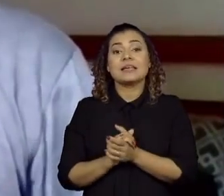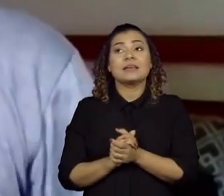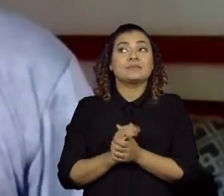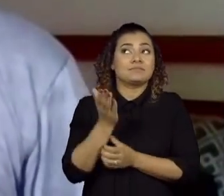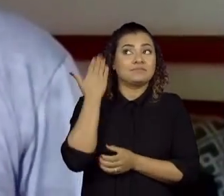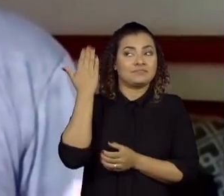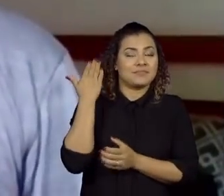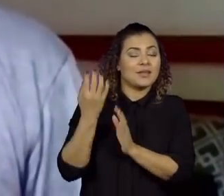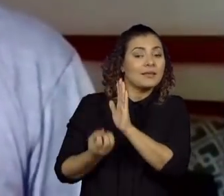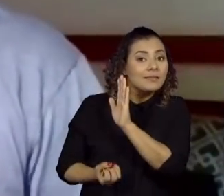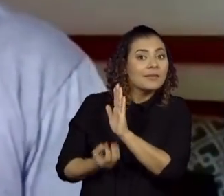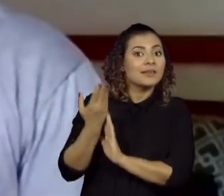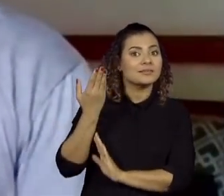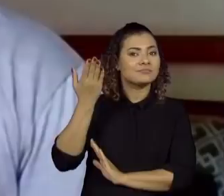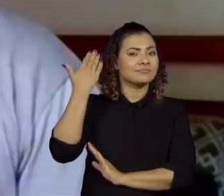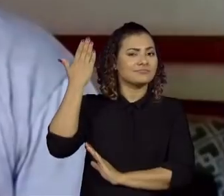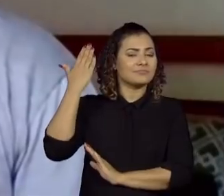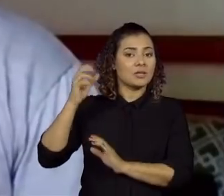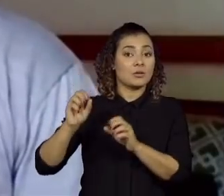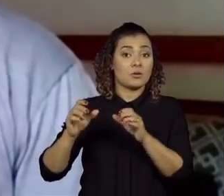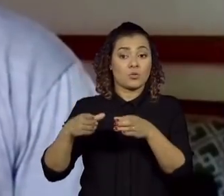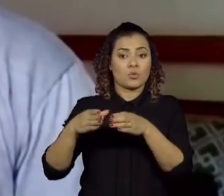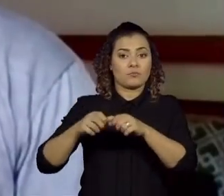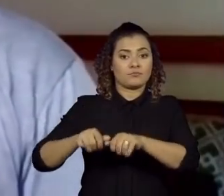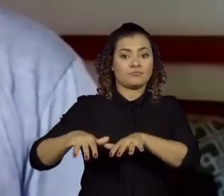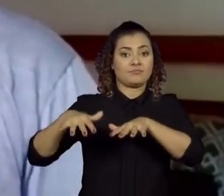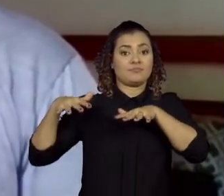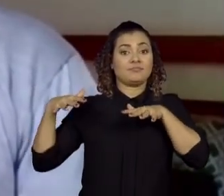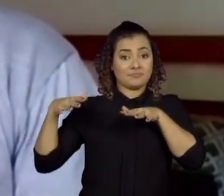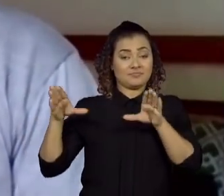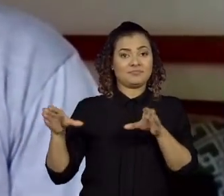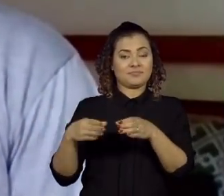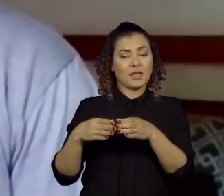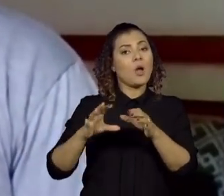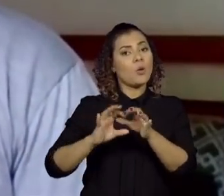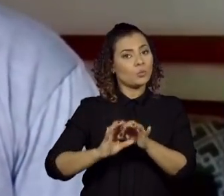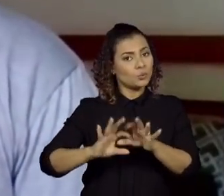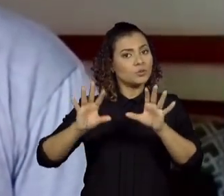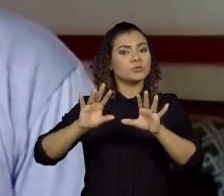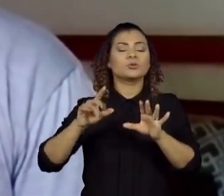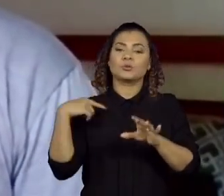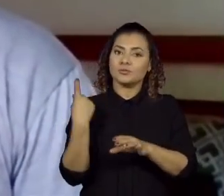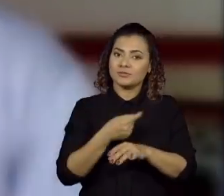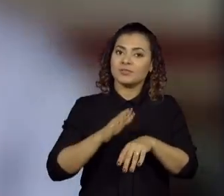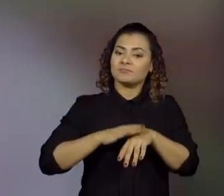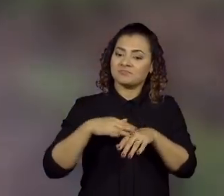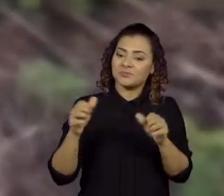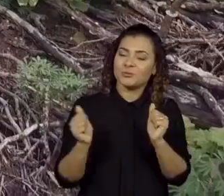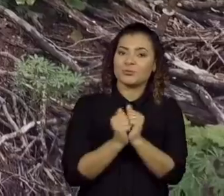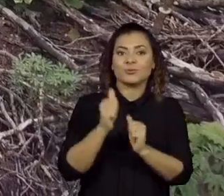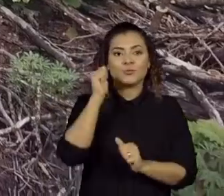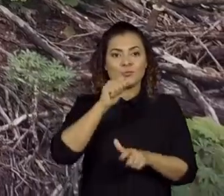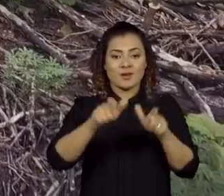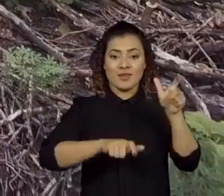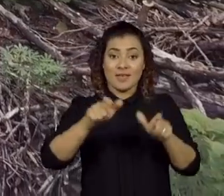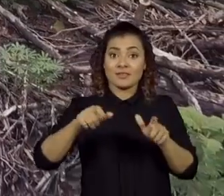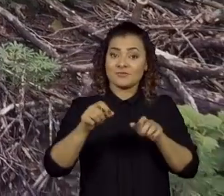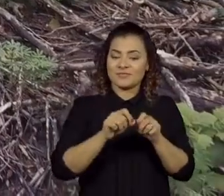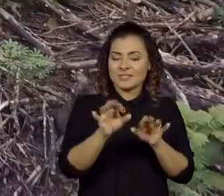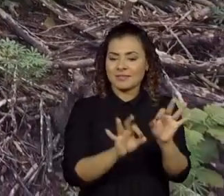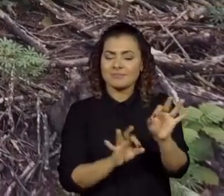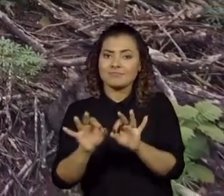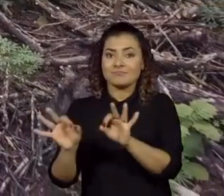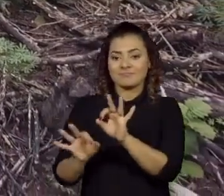a origem, lá na Assembleia, que autorizou para a gente fazer com as mulheres esse